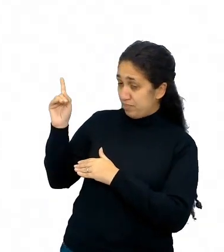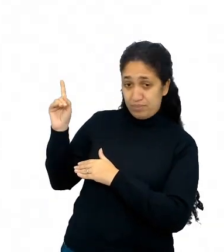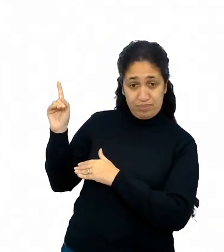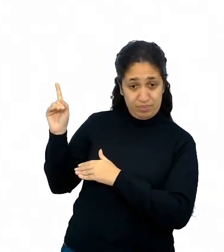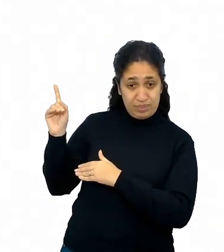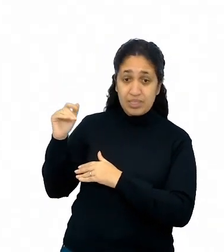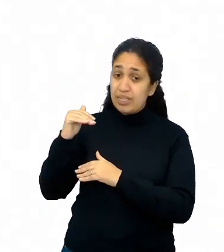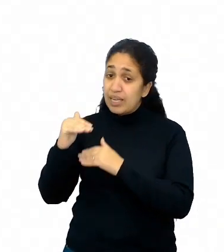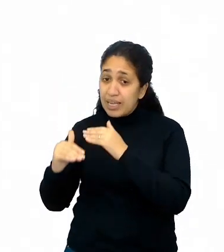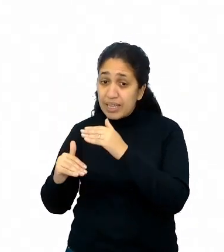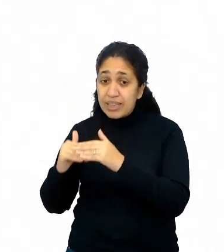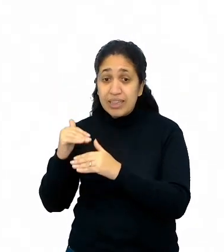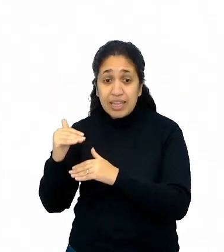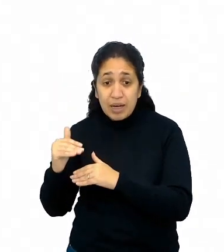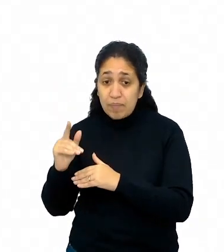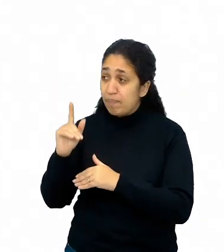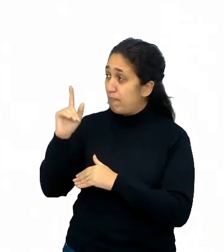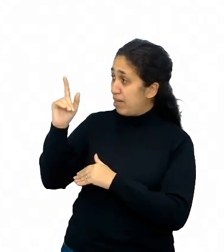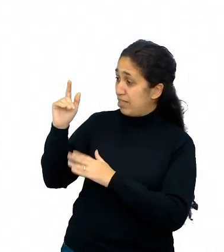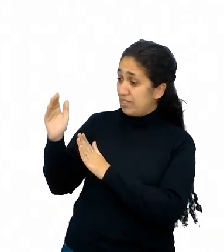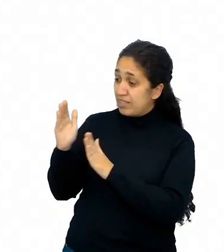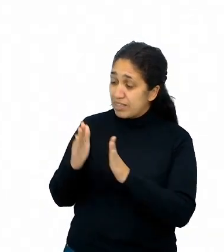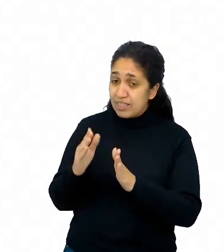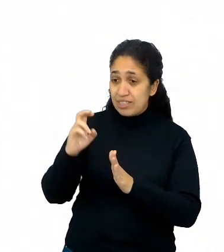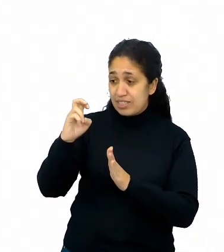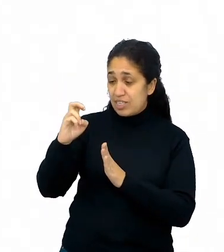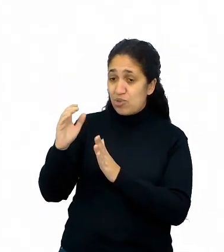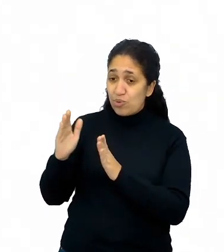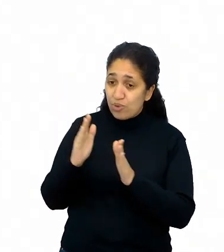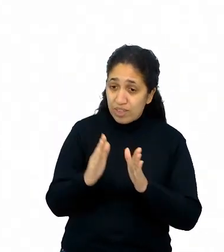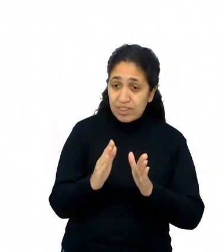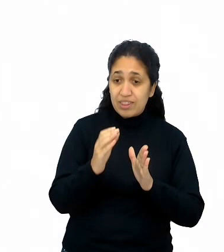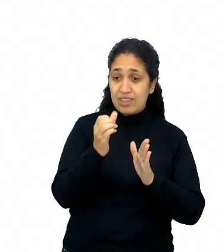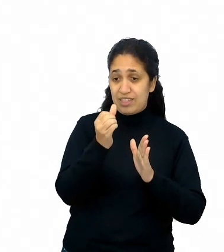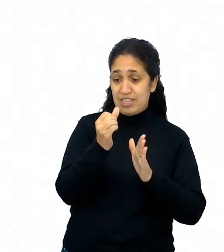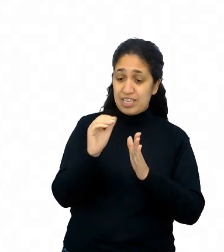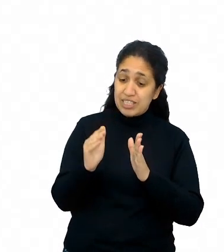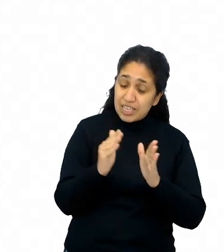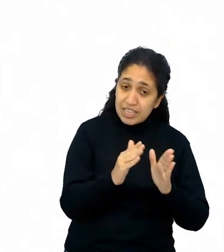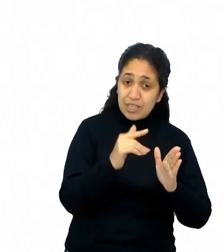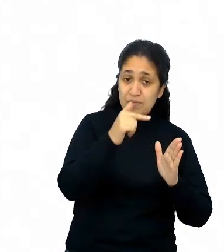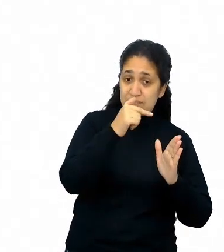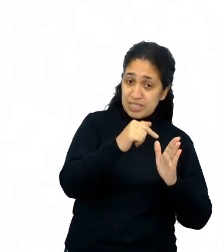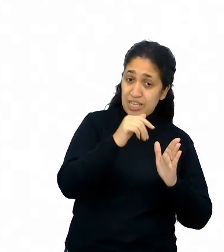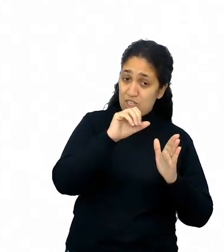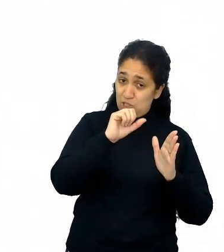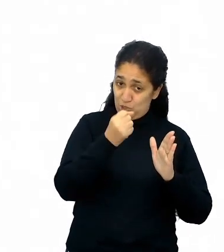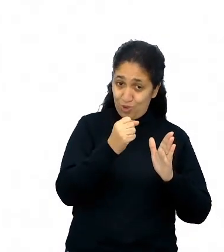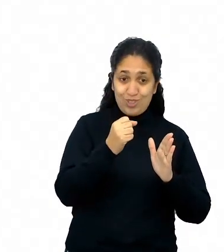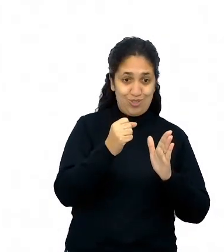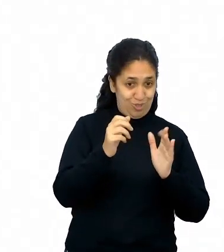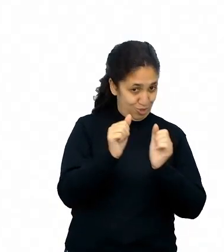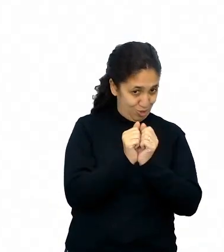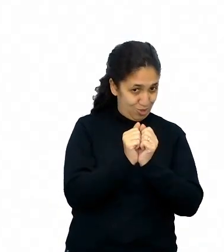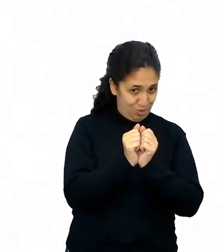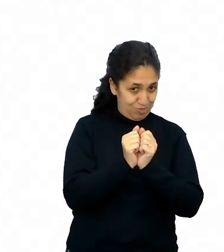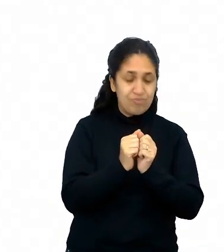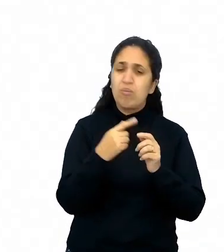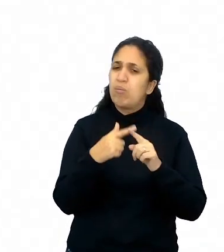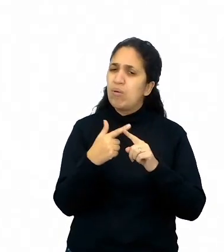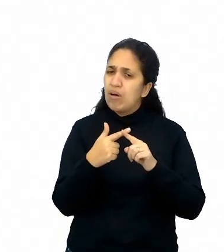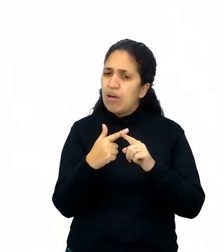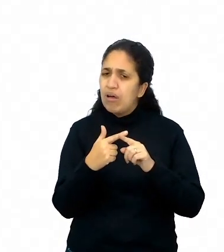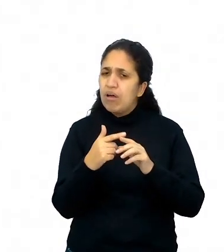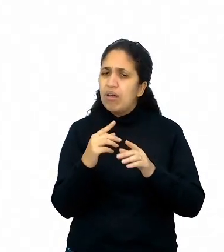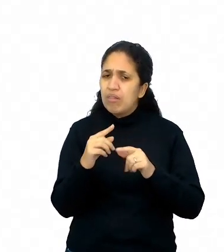SA5, etapa série da SA6, etapa série da 7 e 8, que foi junto. Por quê? Porque logo